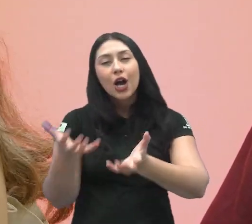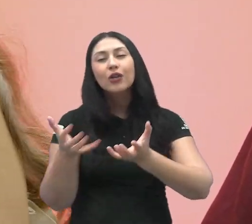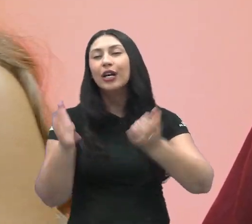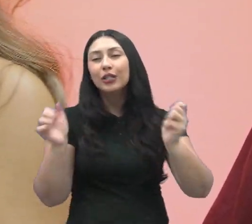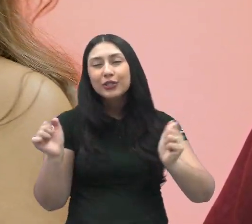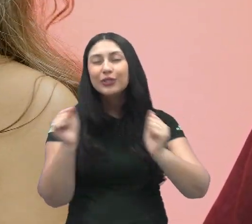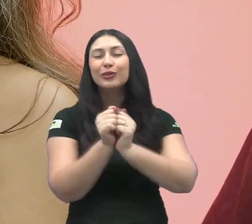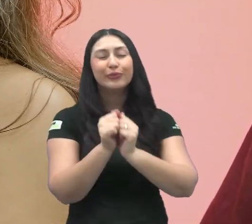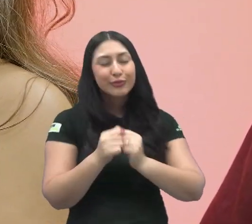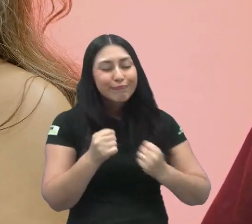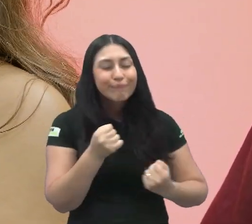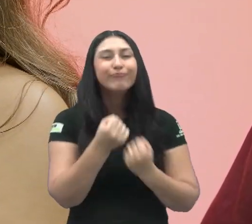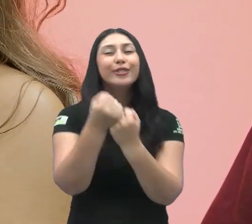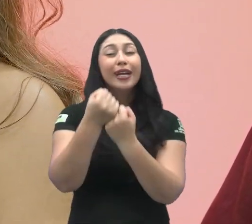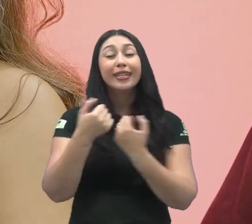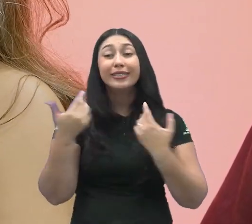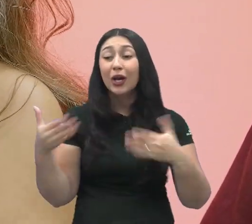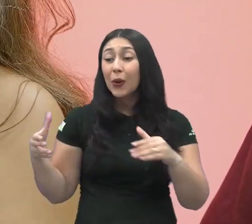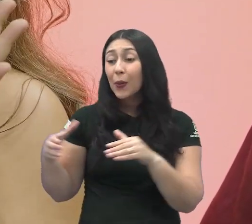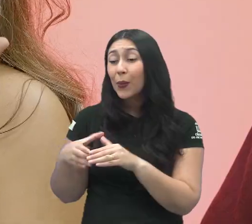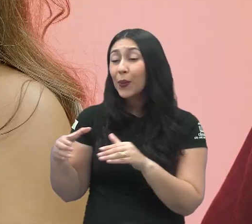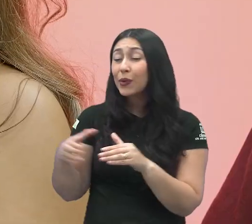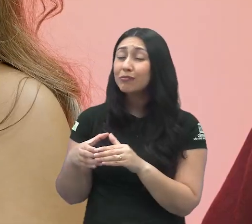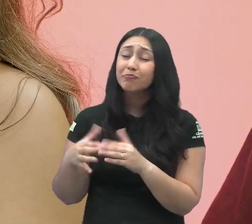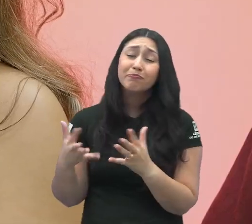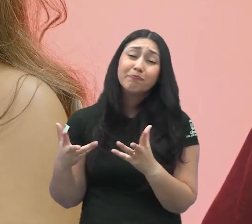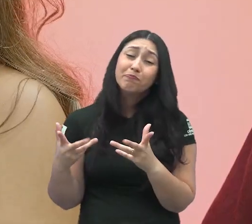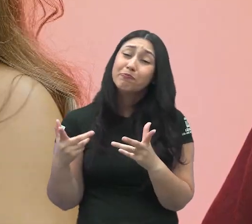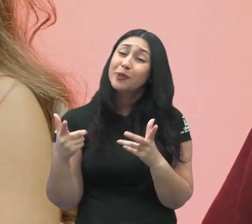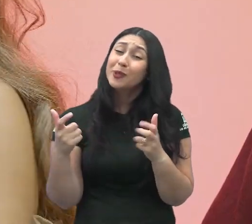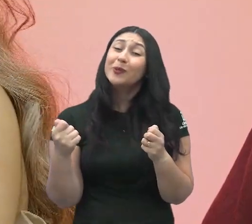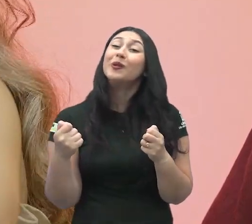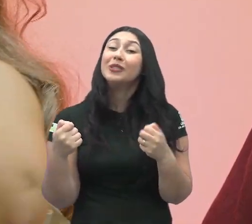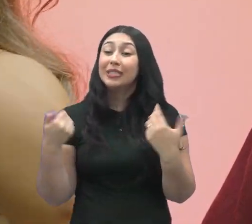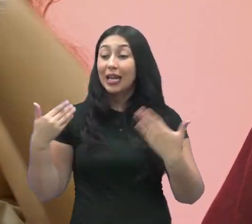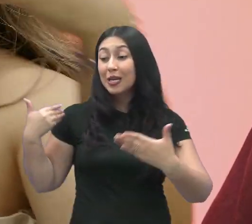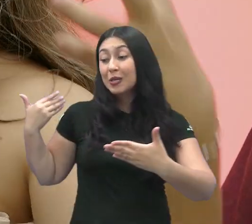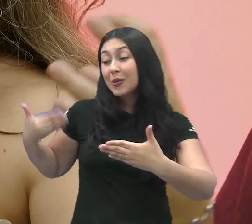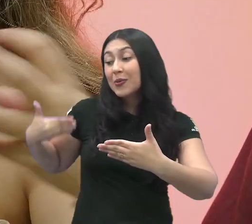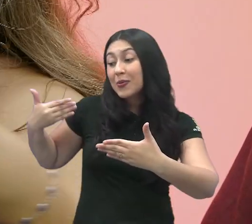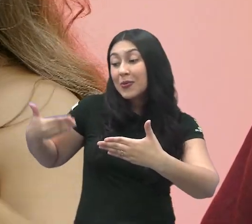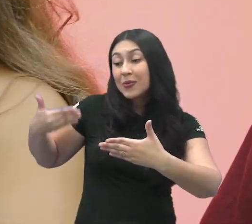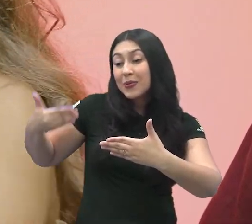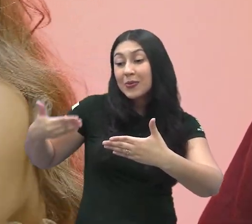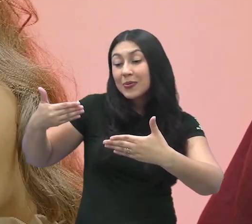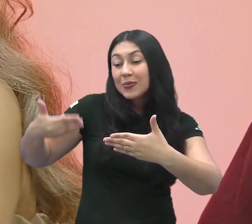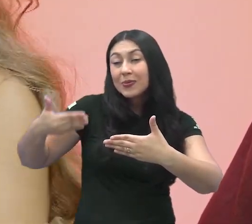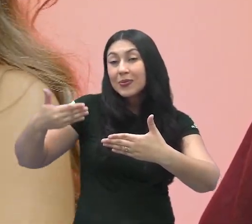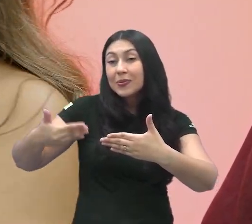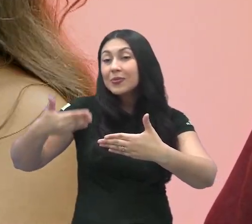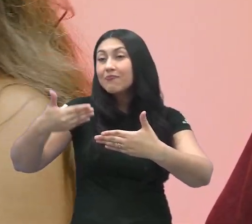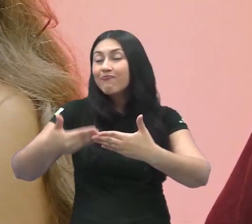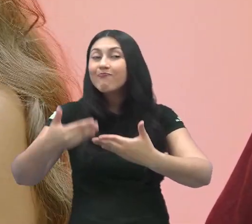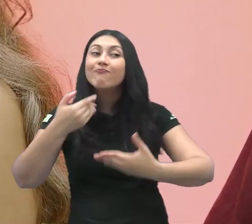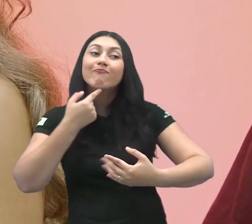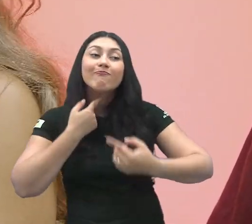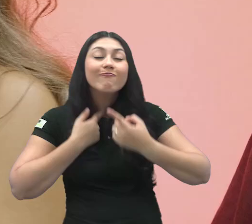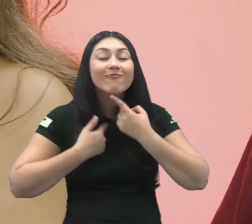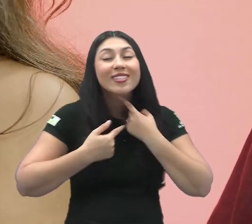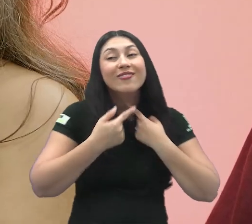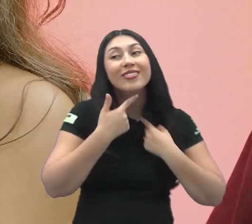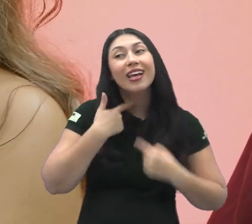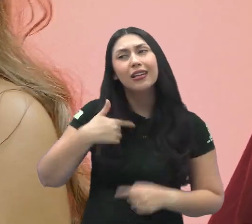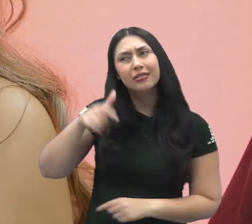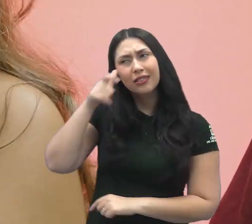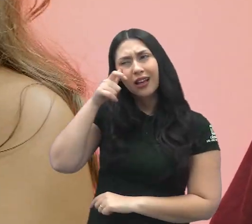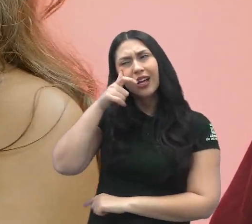palco com você. Então, a gente teve uma equipe maravilhosa, assim, linda. E, a partir dessa produção, surgiu o desejo das pessoas, né?